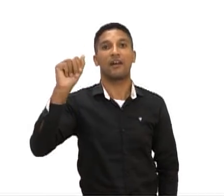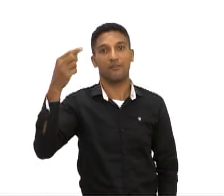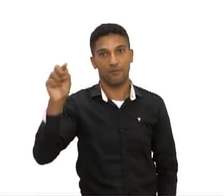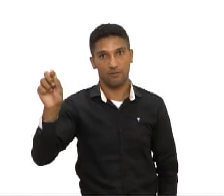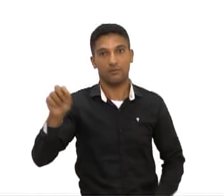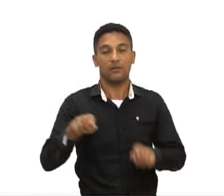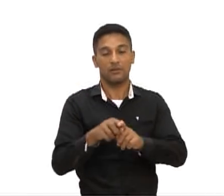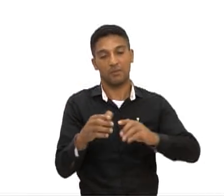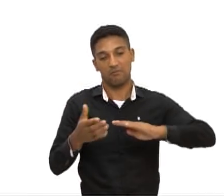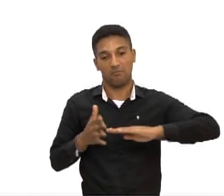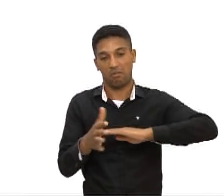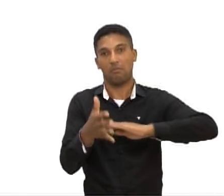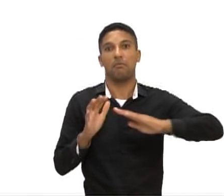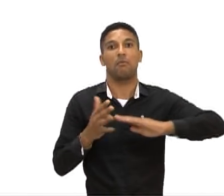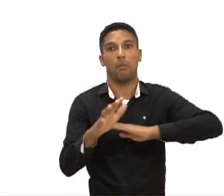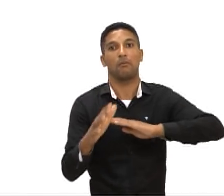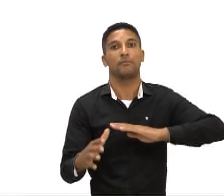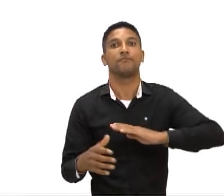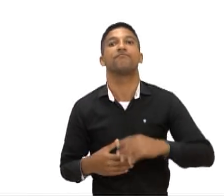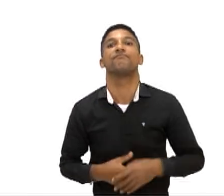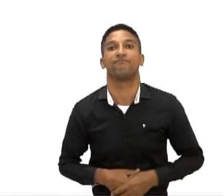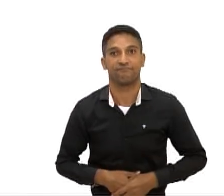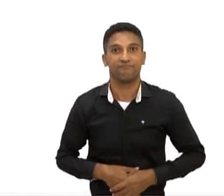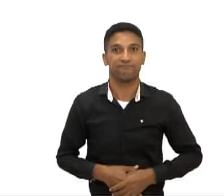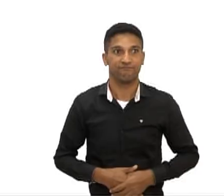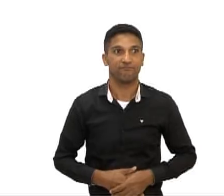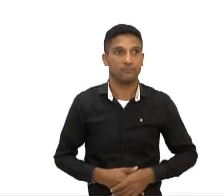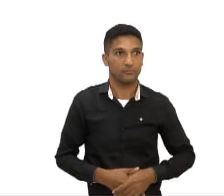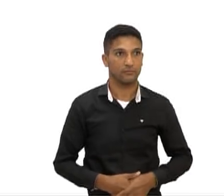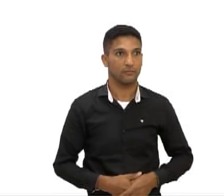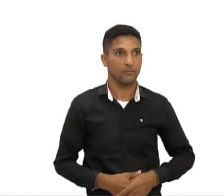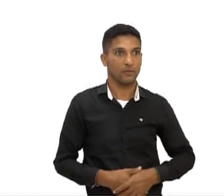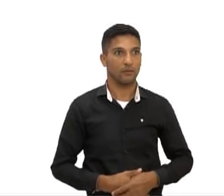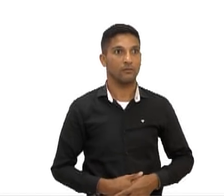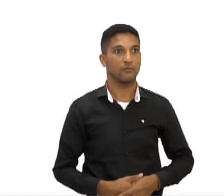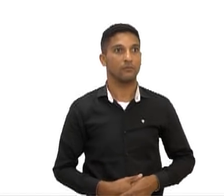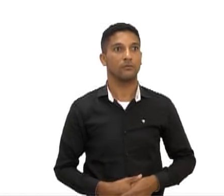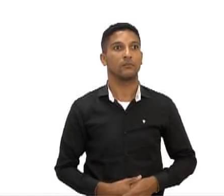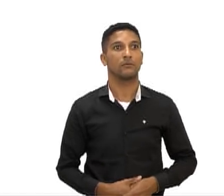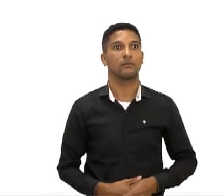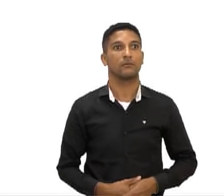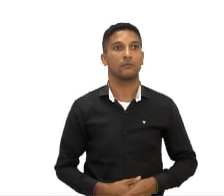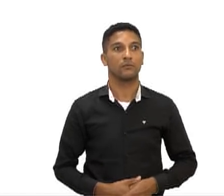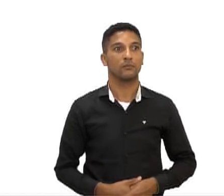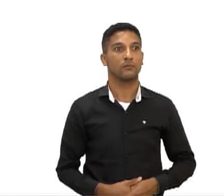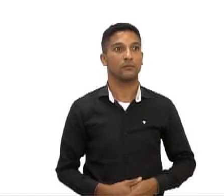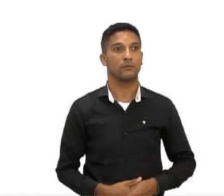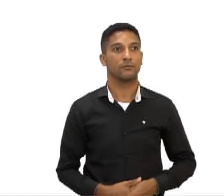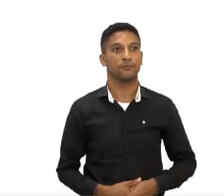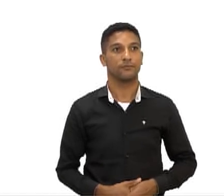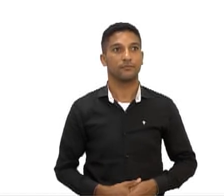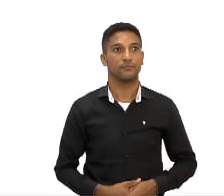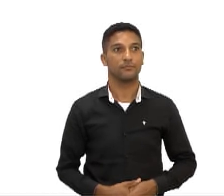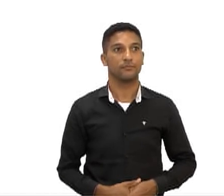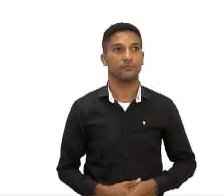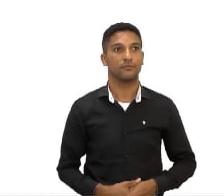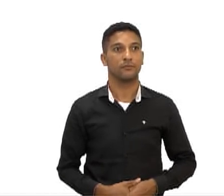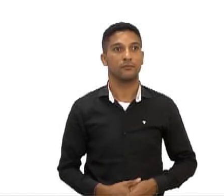da população litorânea em toda a faixa litorânea do nosso país, que já é